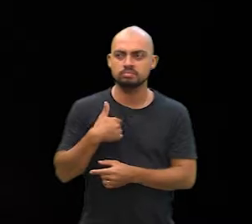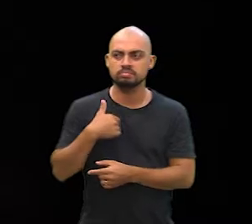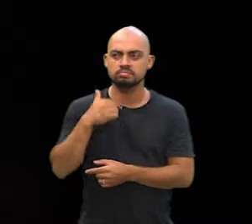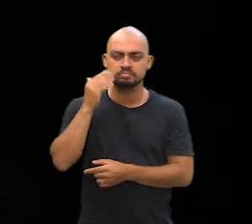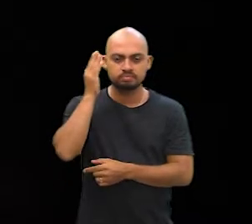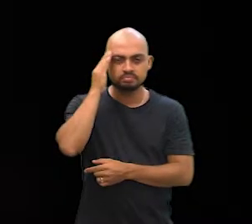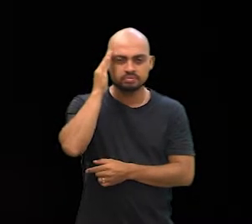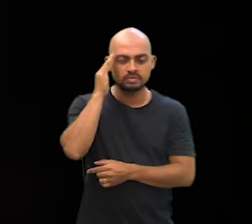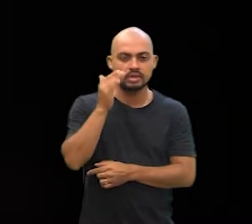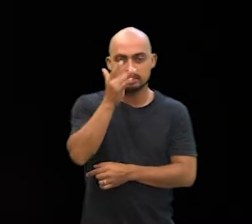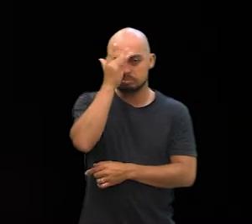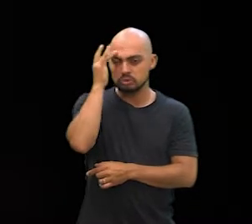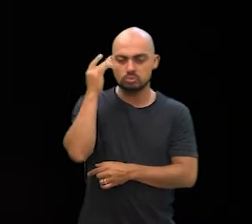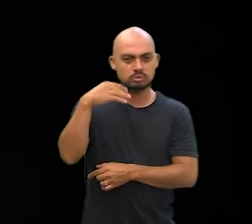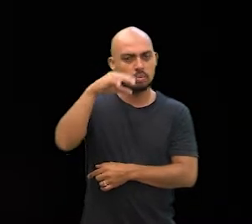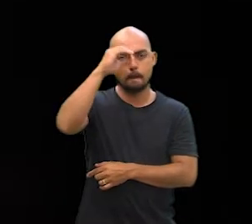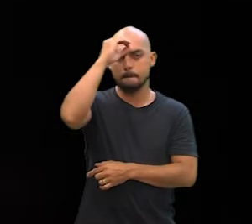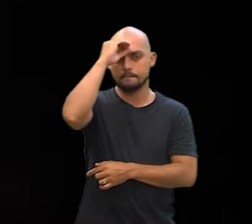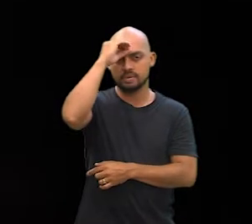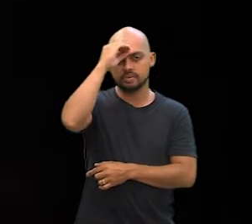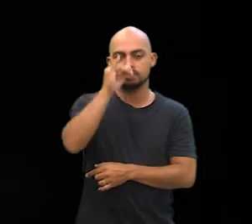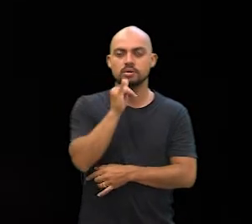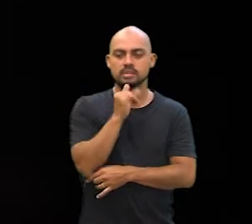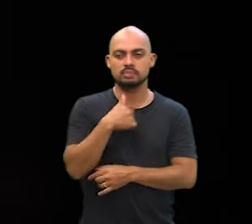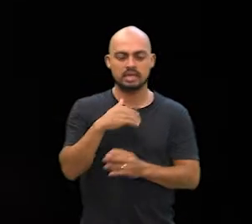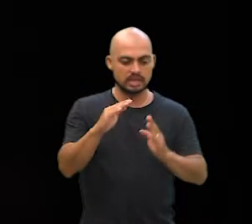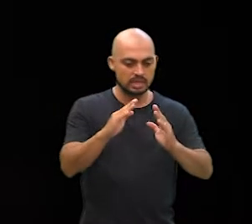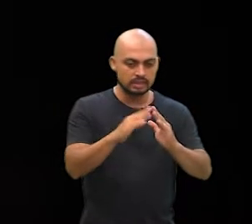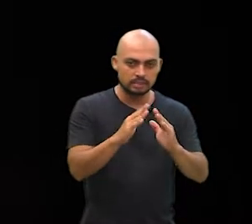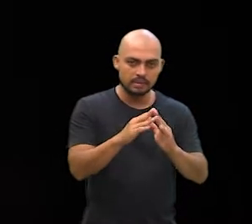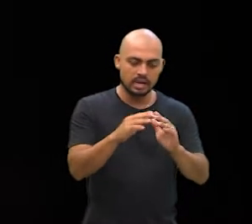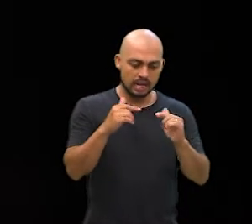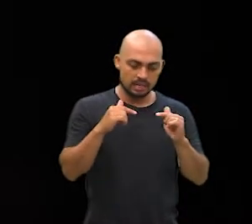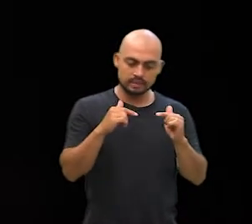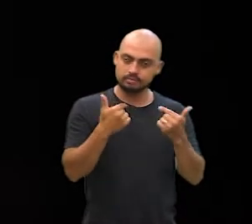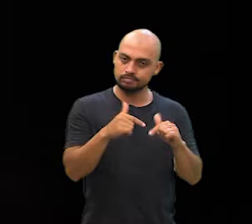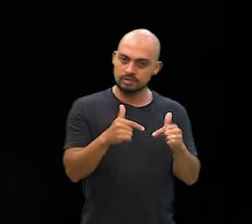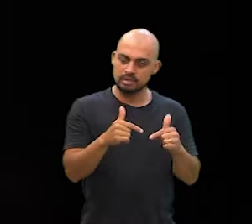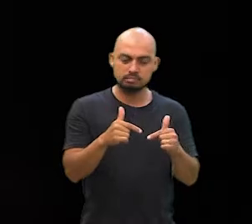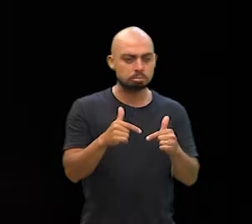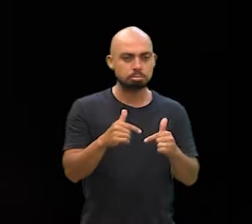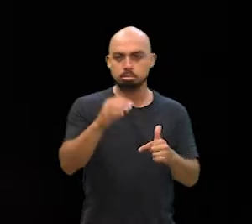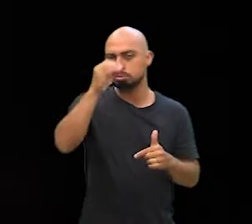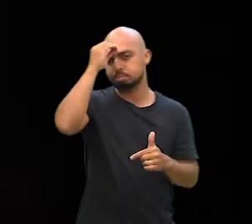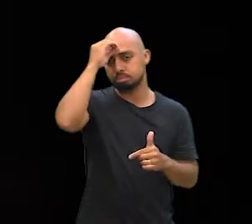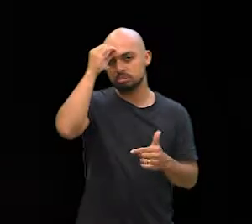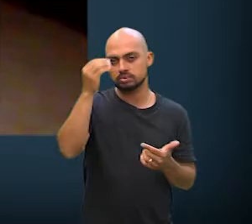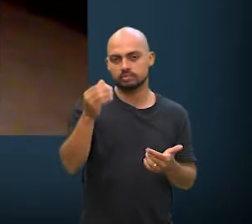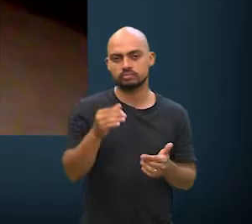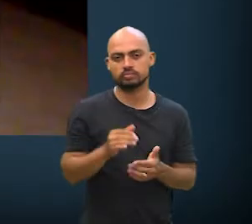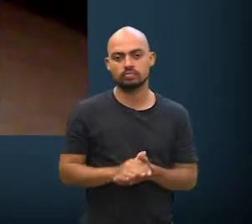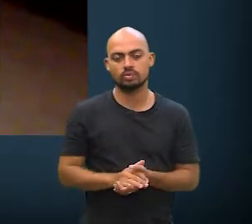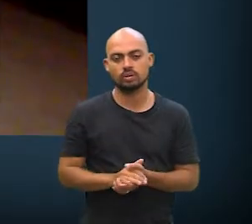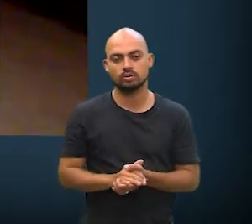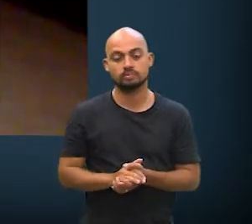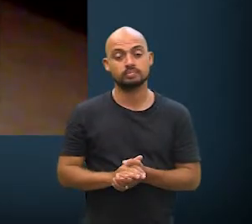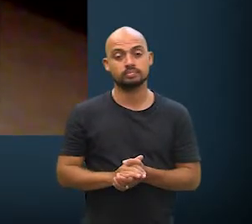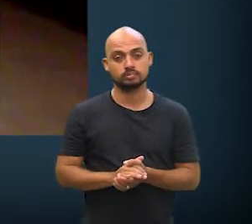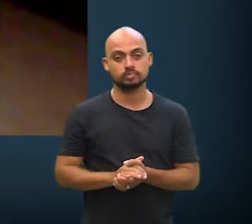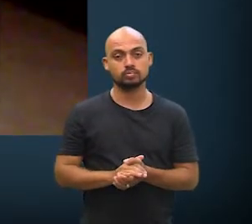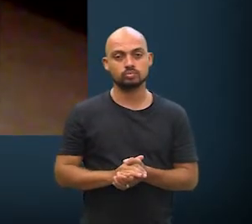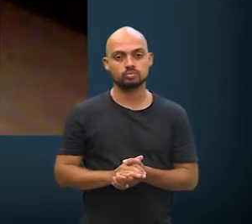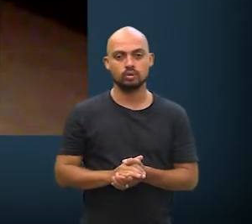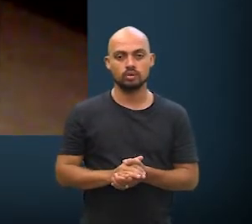mundo nem imaginava. Trabalho home office, esse trabalho que é mais... a gente está fazendo